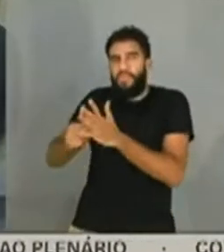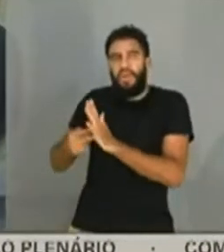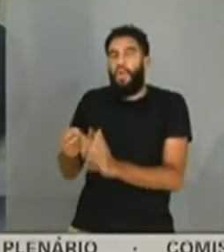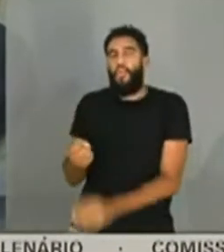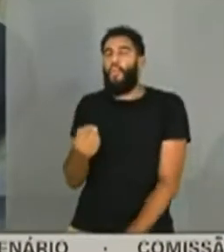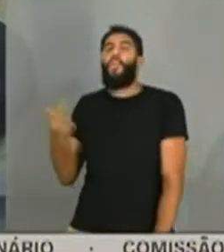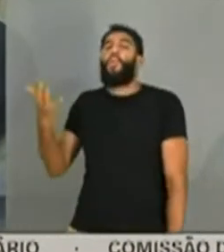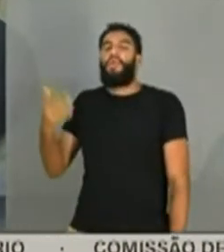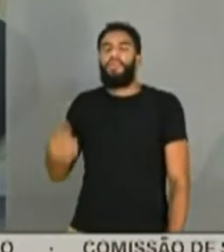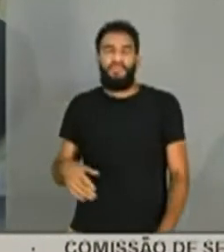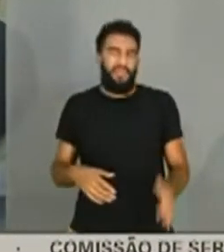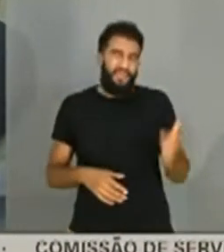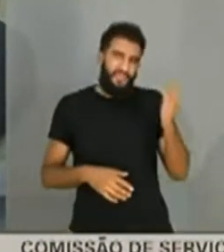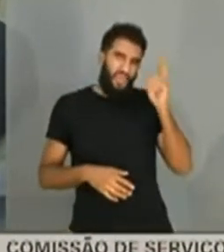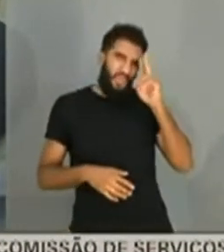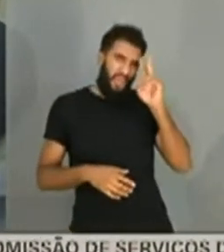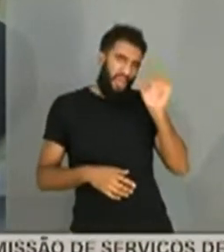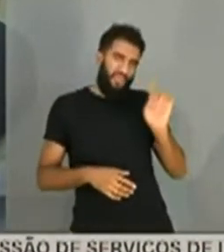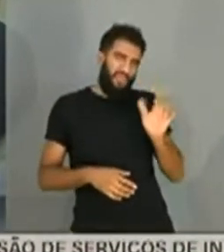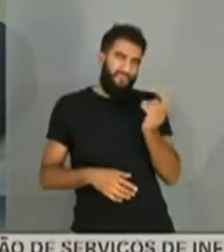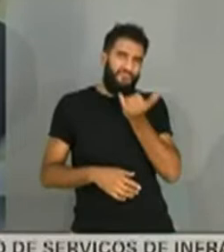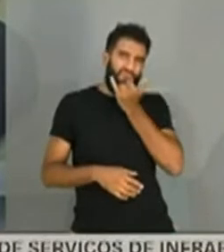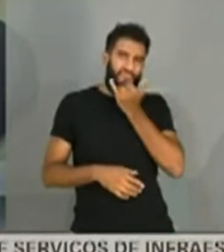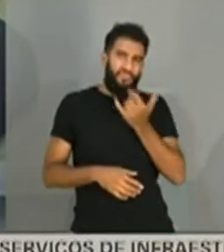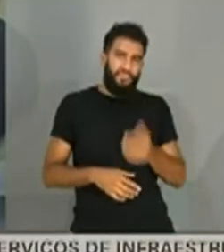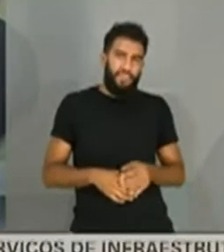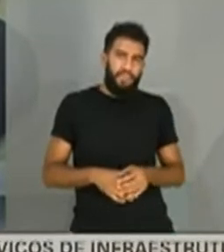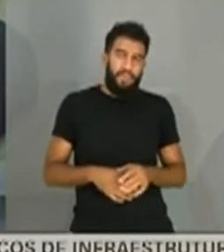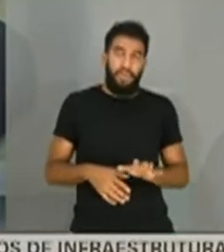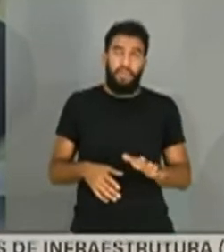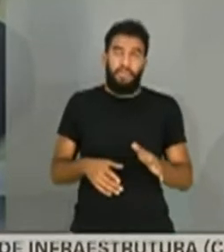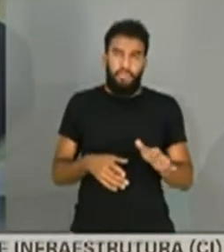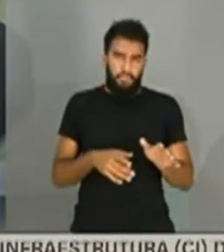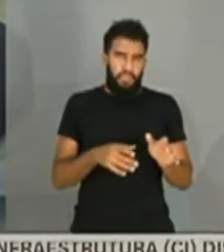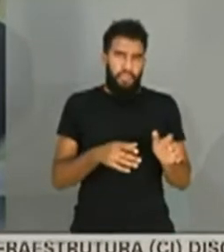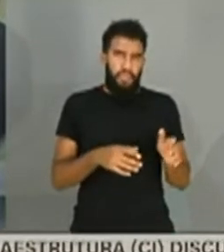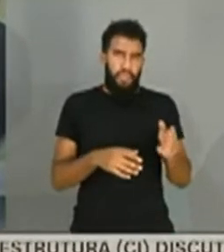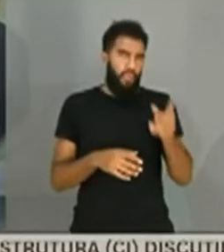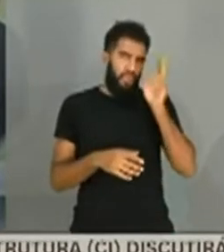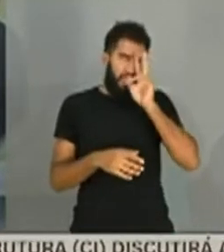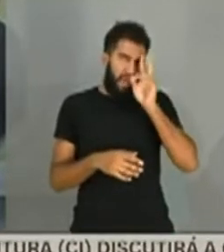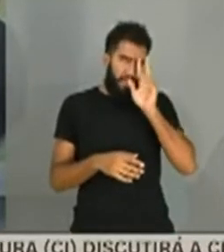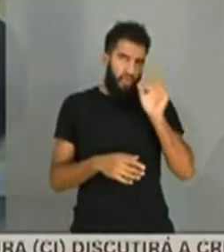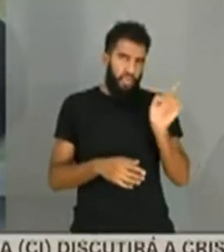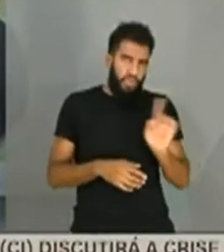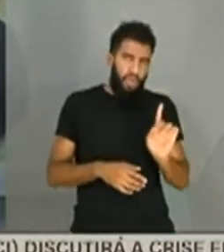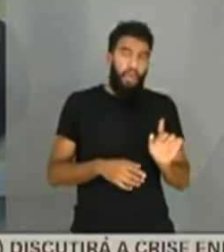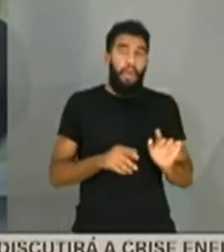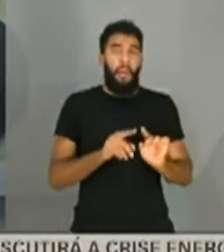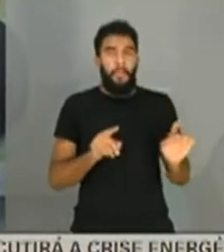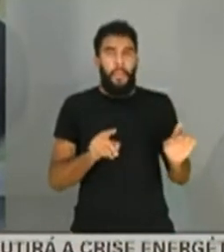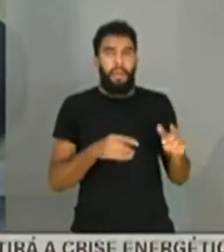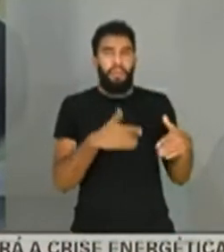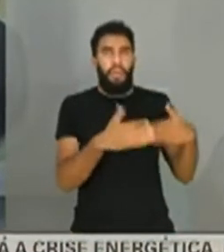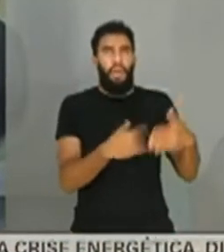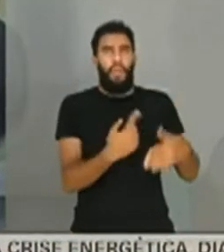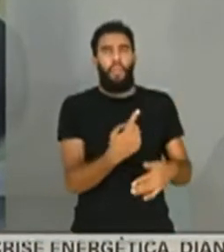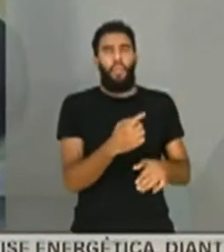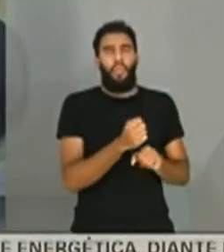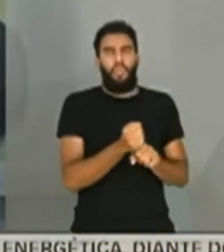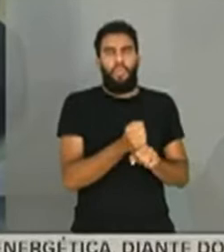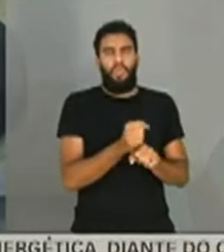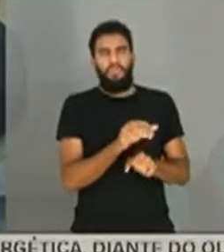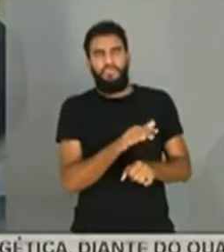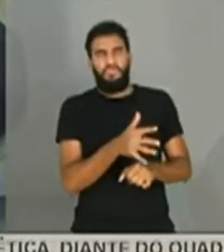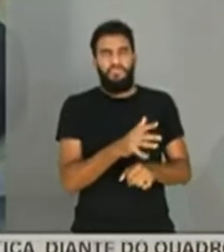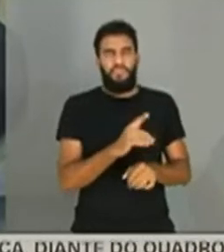não lembro exatamente, desculpa, não deixei o senhor acabar, perdão. Eu não lembro exatamente, mas eu acredito que durante um ano inteiro, eu não tenho